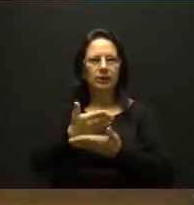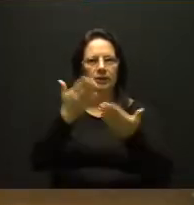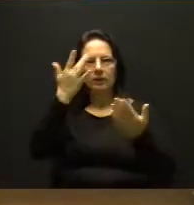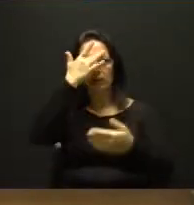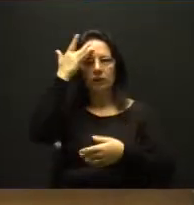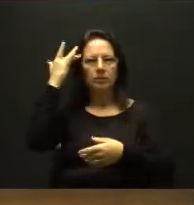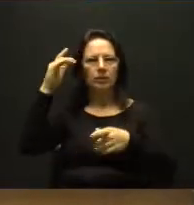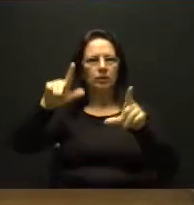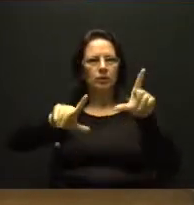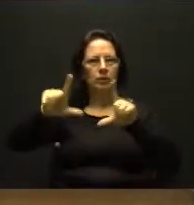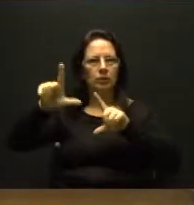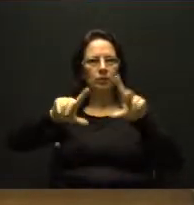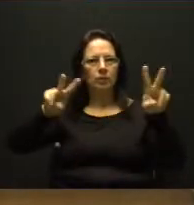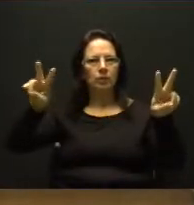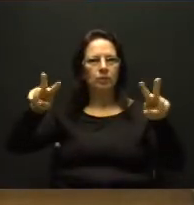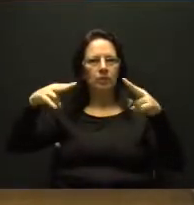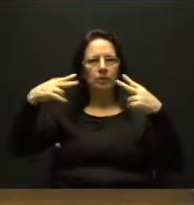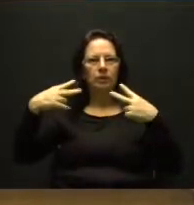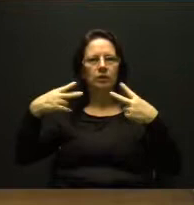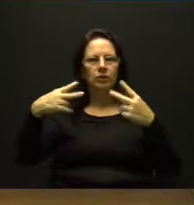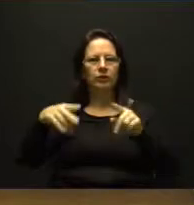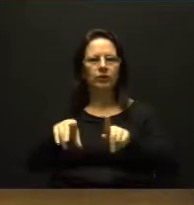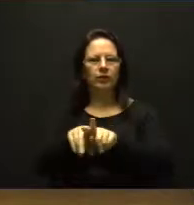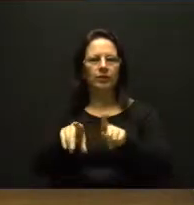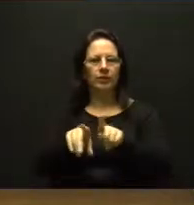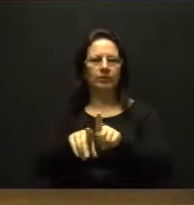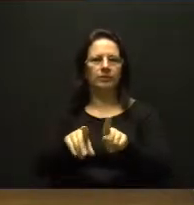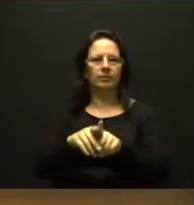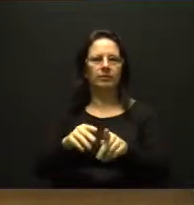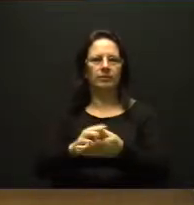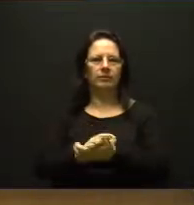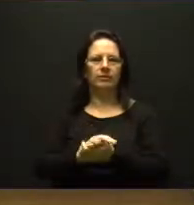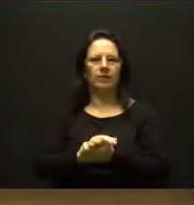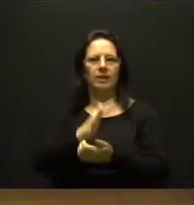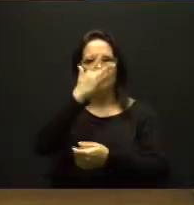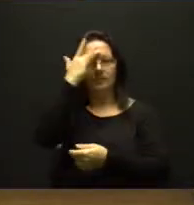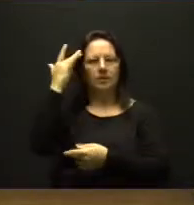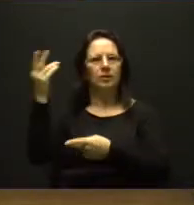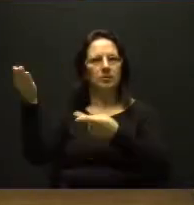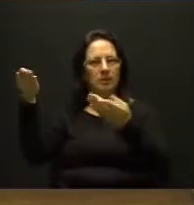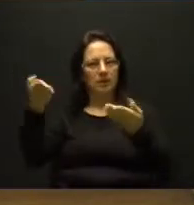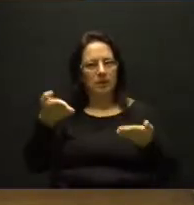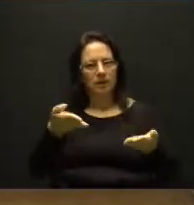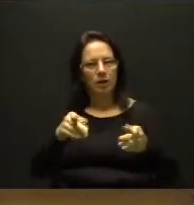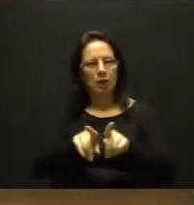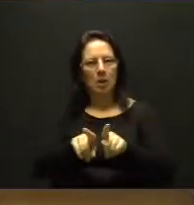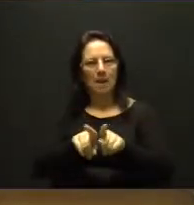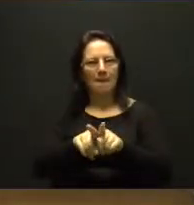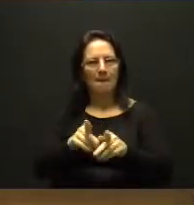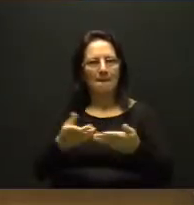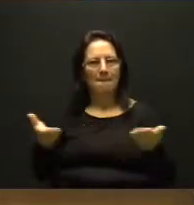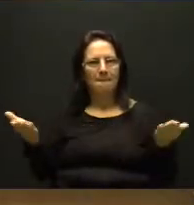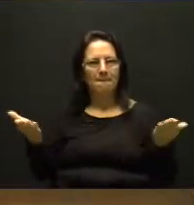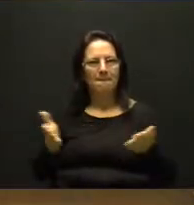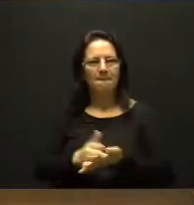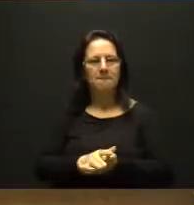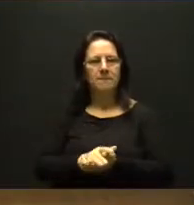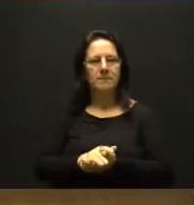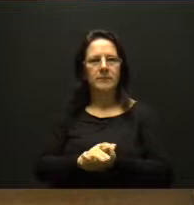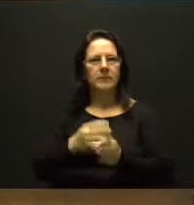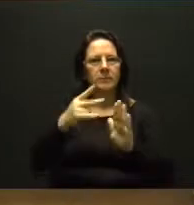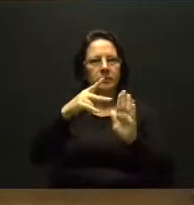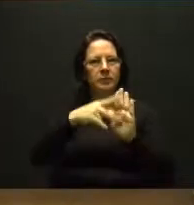assistem através da tv câmara ea todos os presentes aqui senhoras e senhores é um